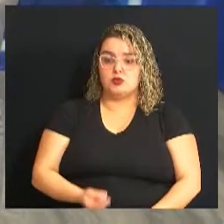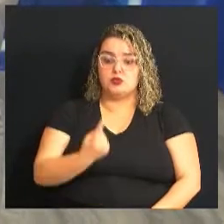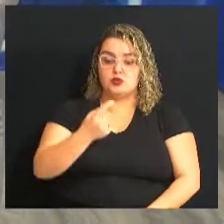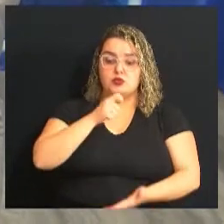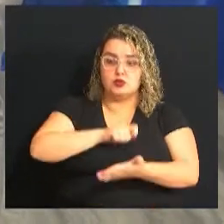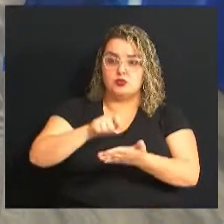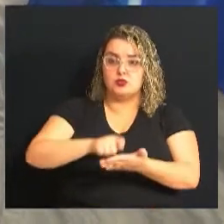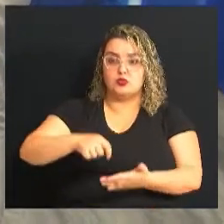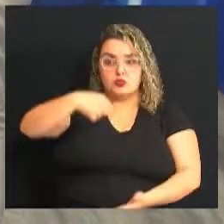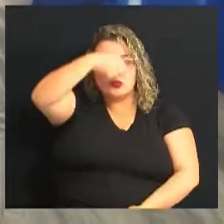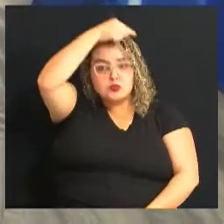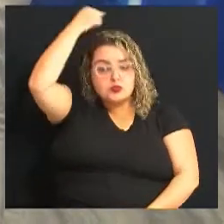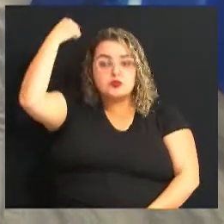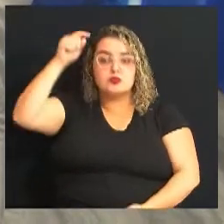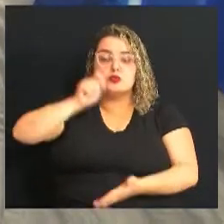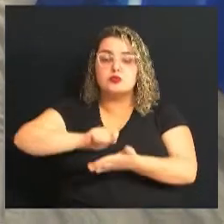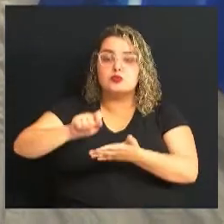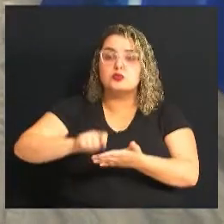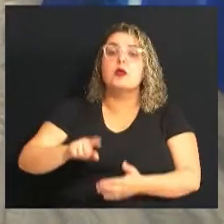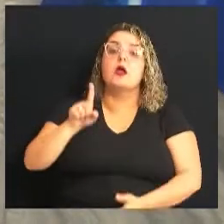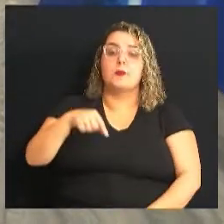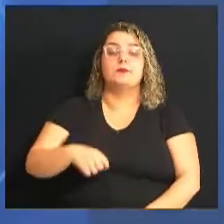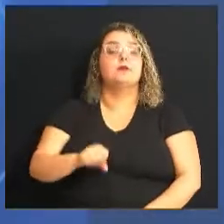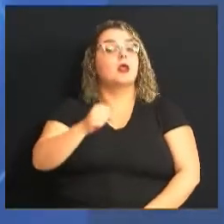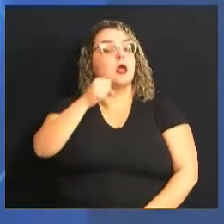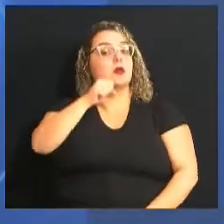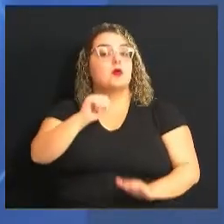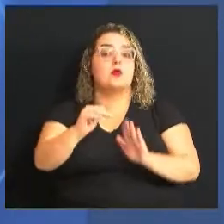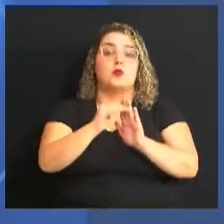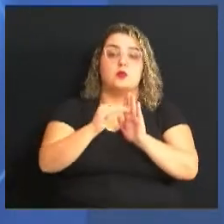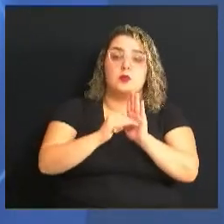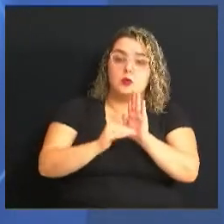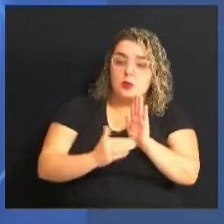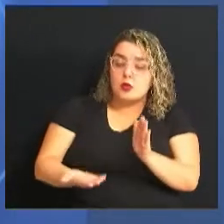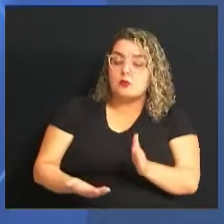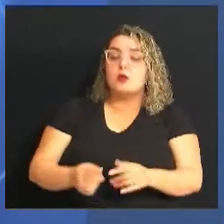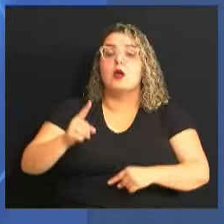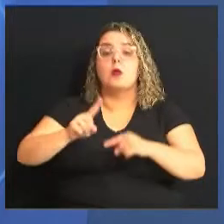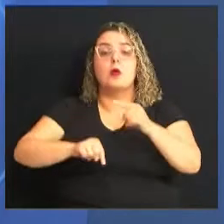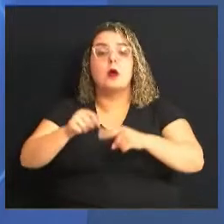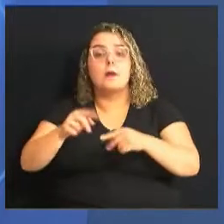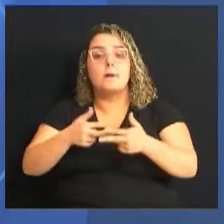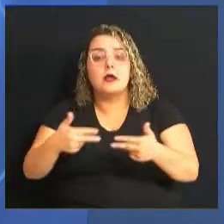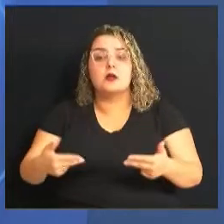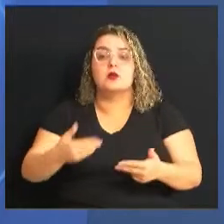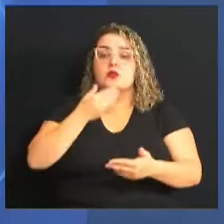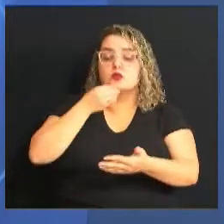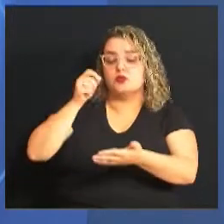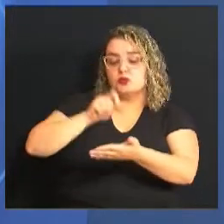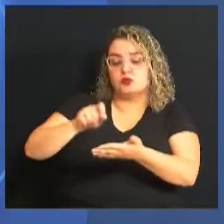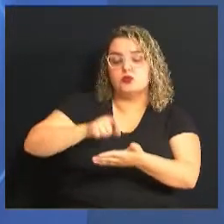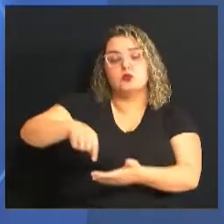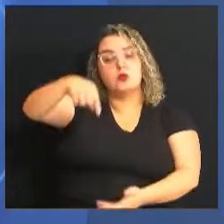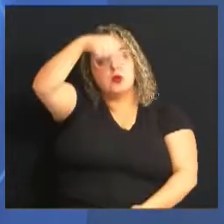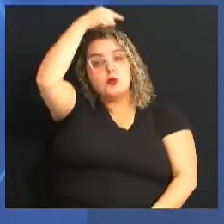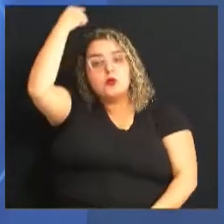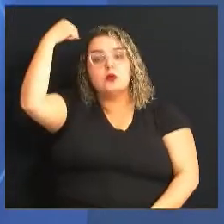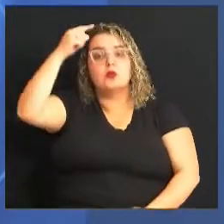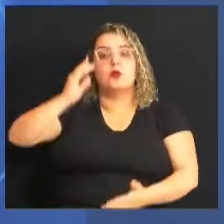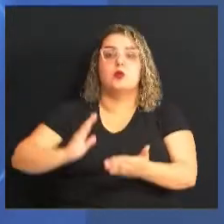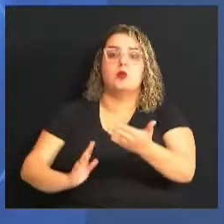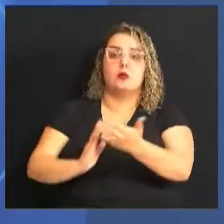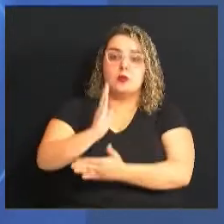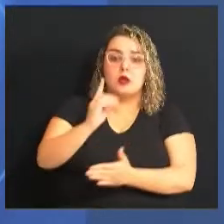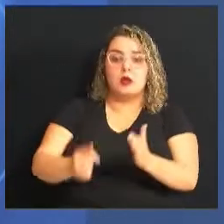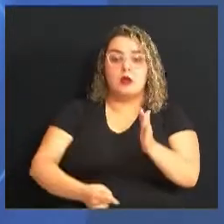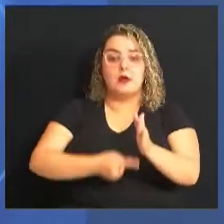Paulo Gaspar. Eram 8 projetos na pauta e a matéria de autoria do vereador Paulo Gaspar foi aprovada em